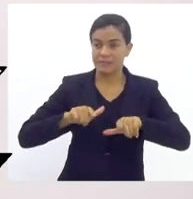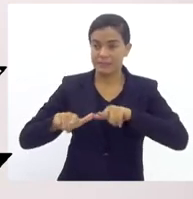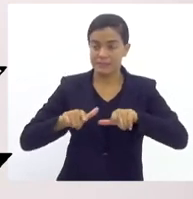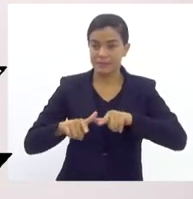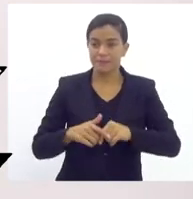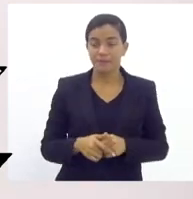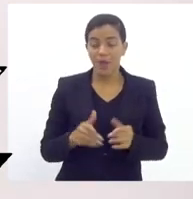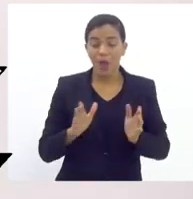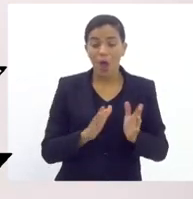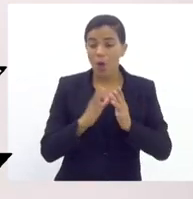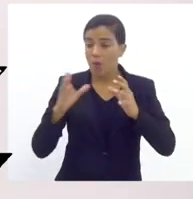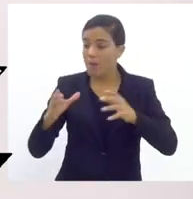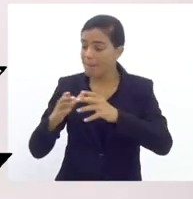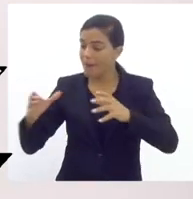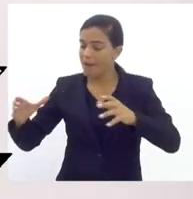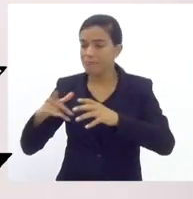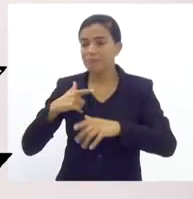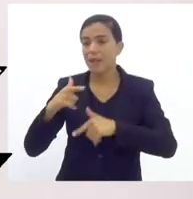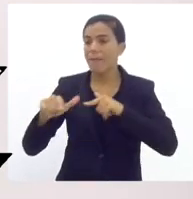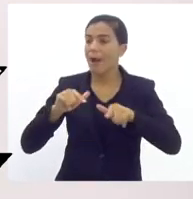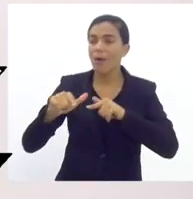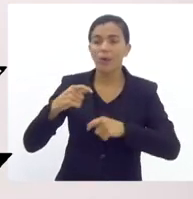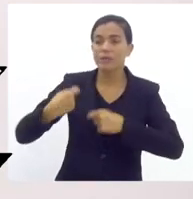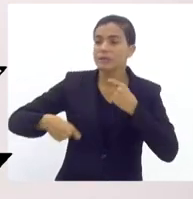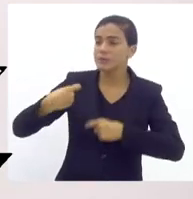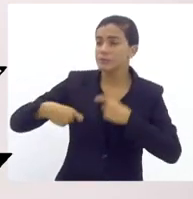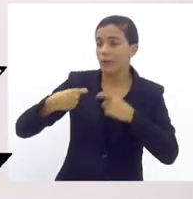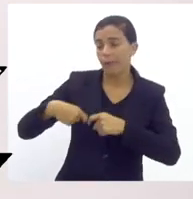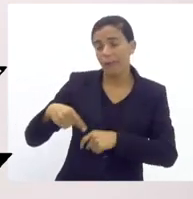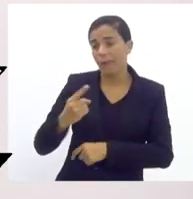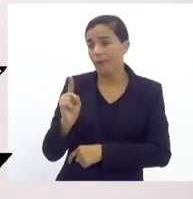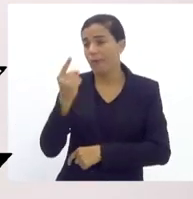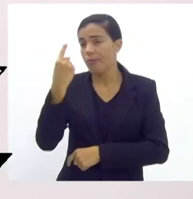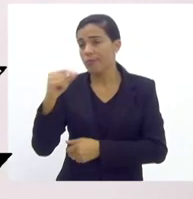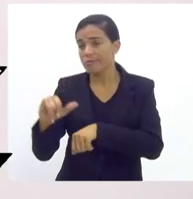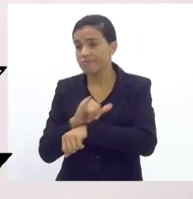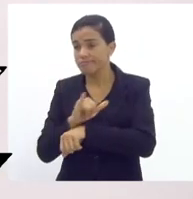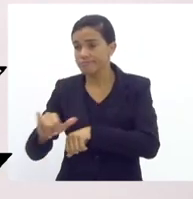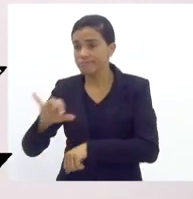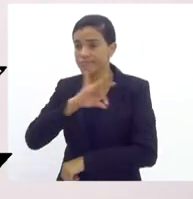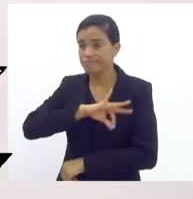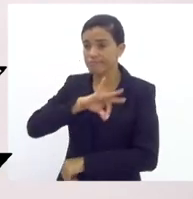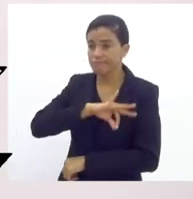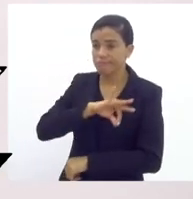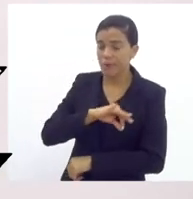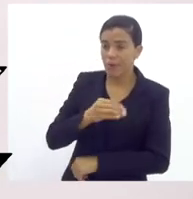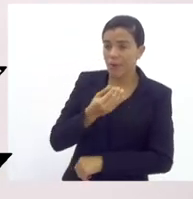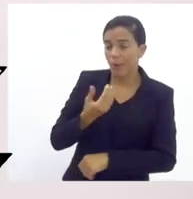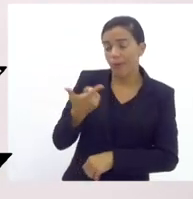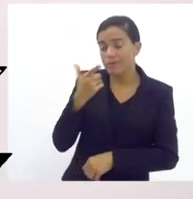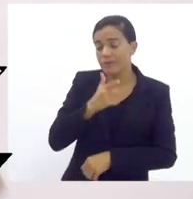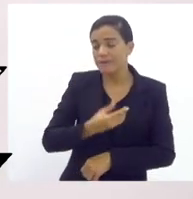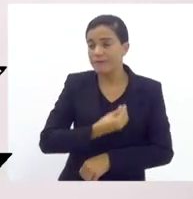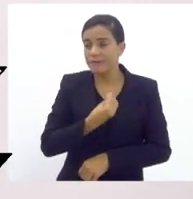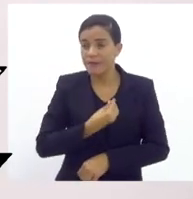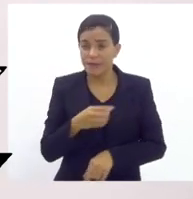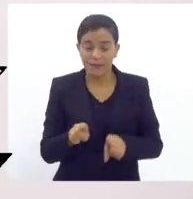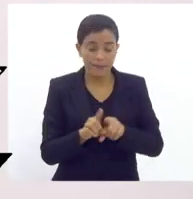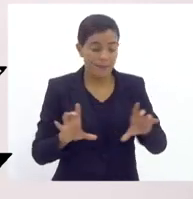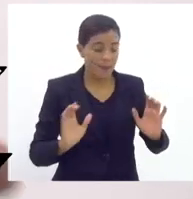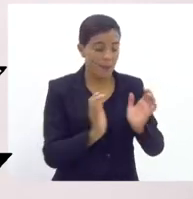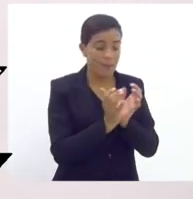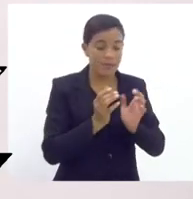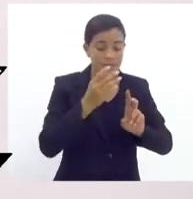parte acaba recorrendo ao trabalho sexual como única fonte de renda Nesse contexto né e a população Imigrante